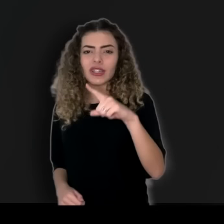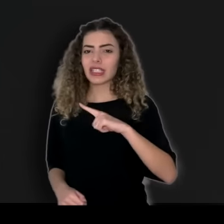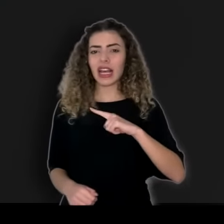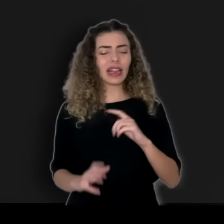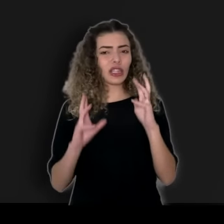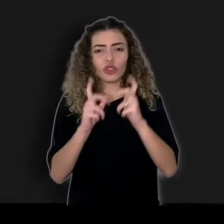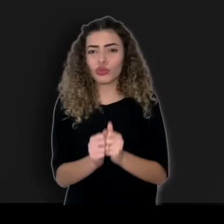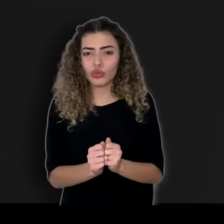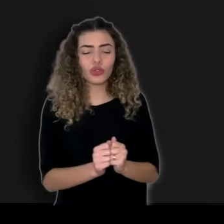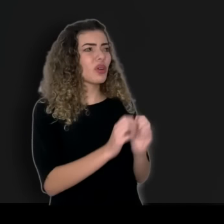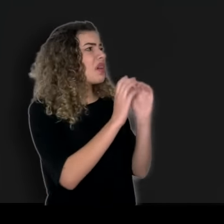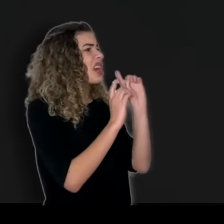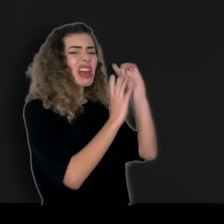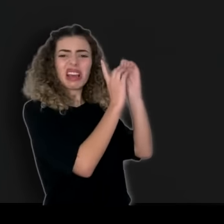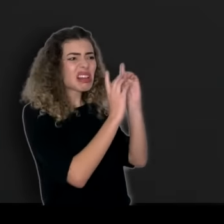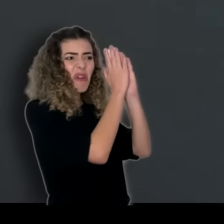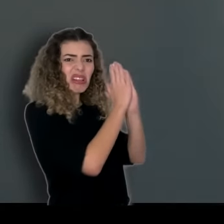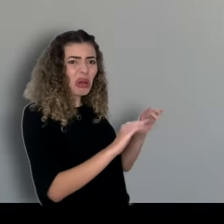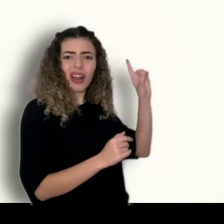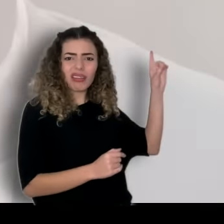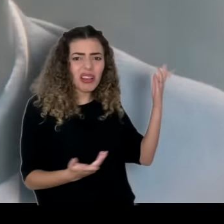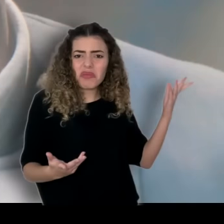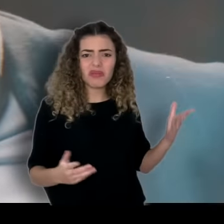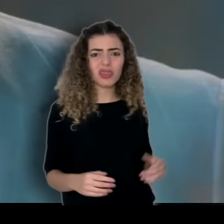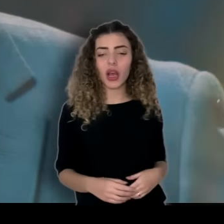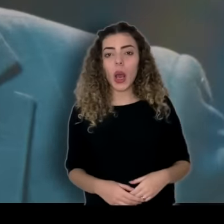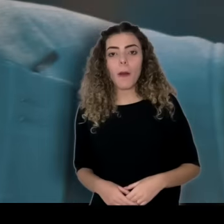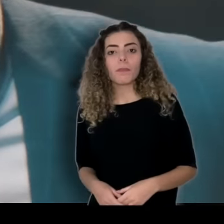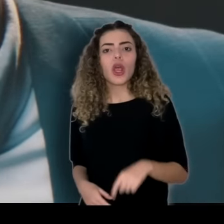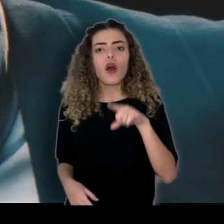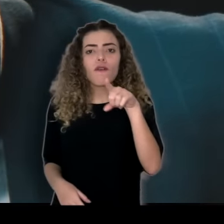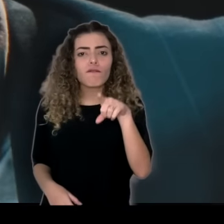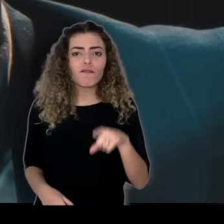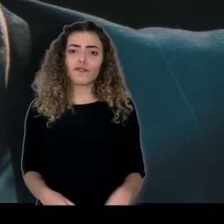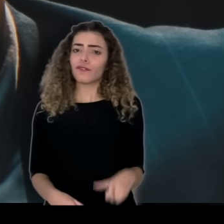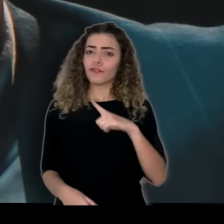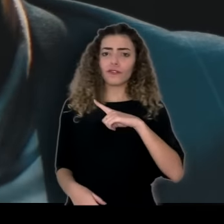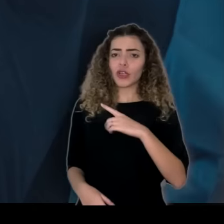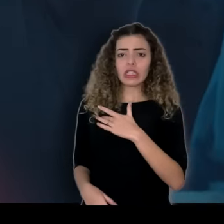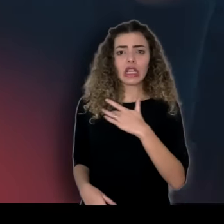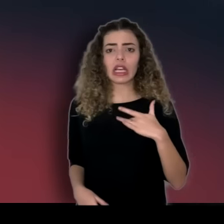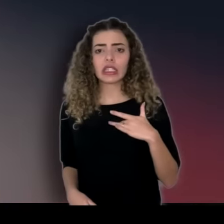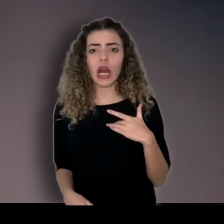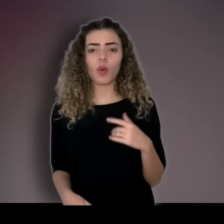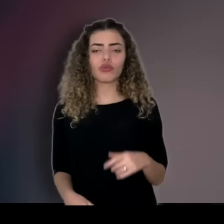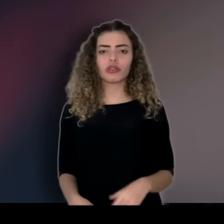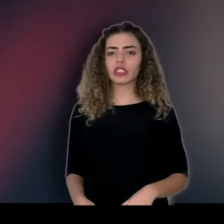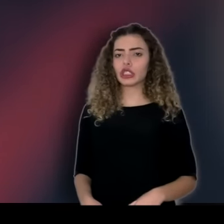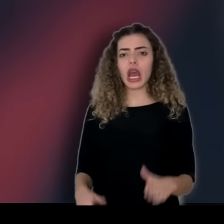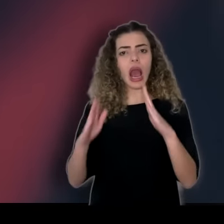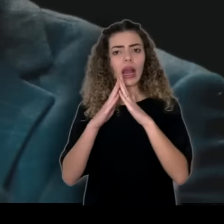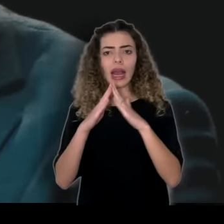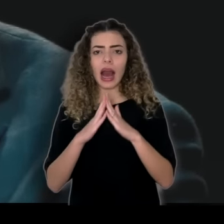Tu tem mão e não levanta Tem perna e não pula Tem tudo e não adora o nome do Senhor Tem saúde e só